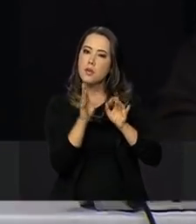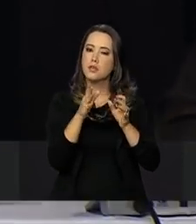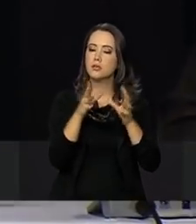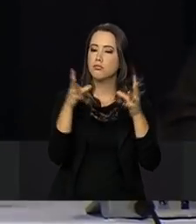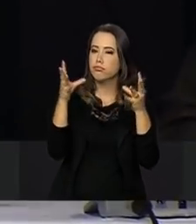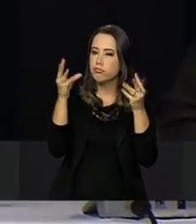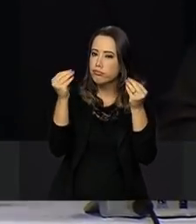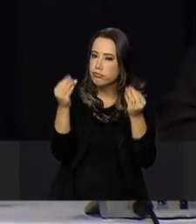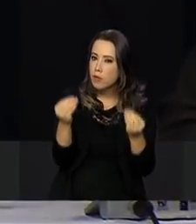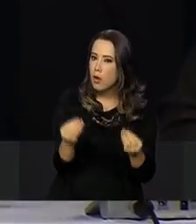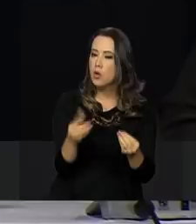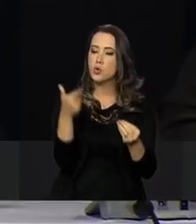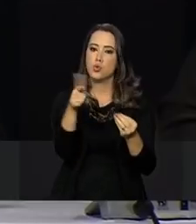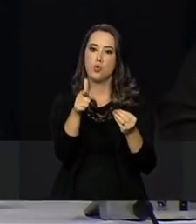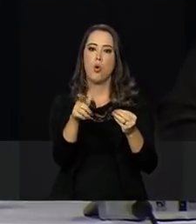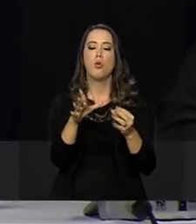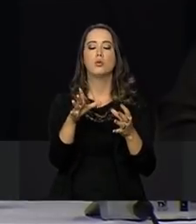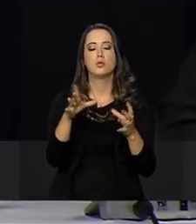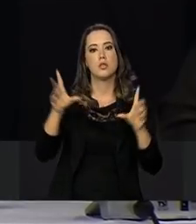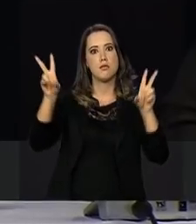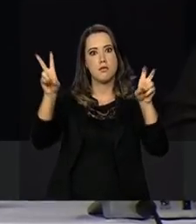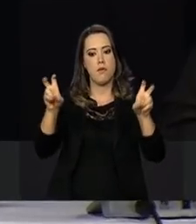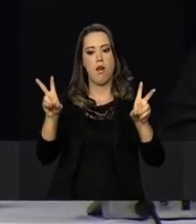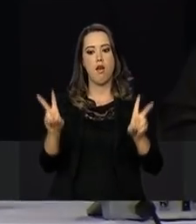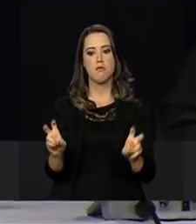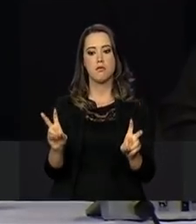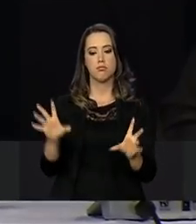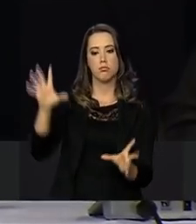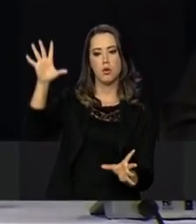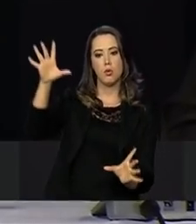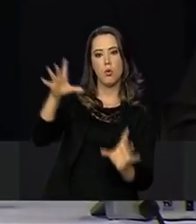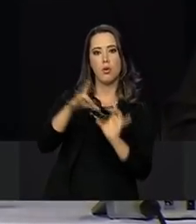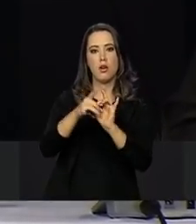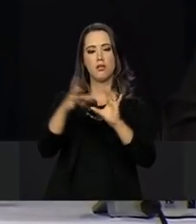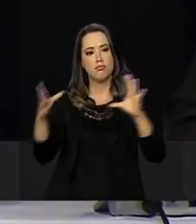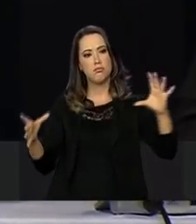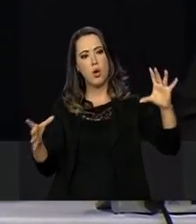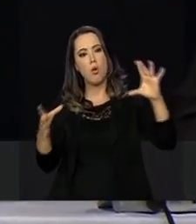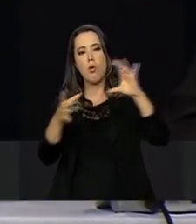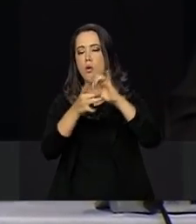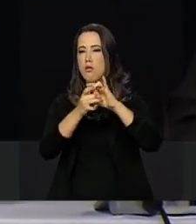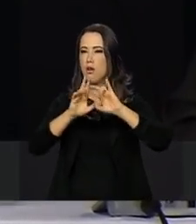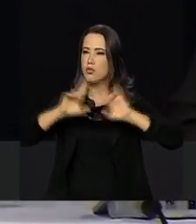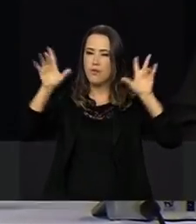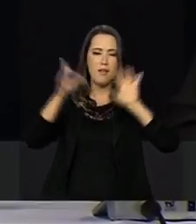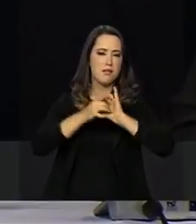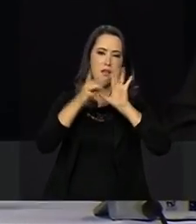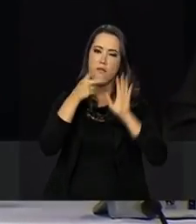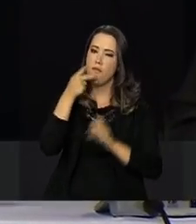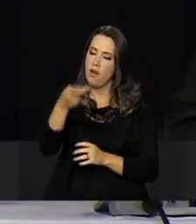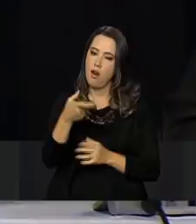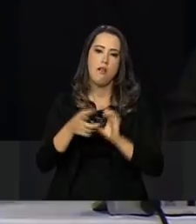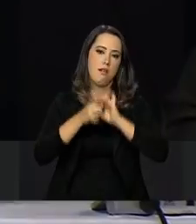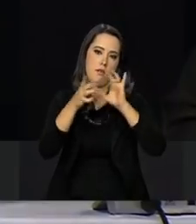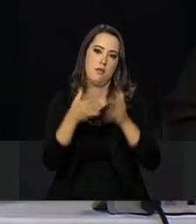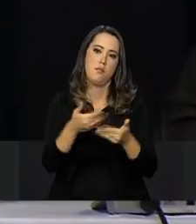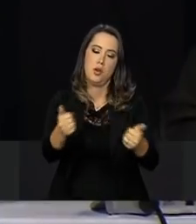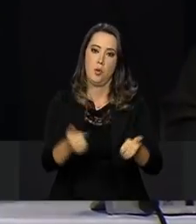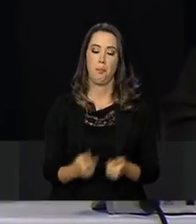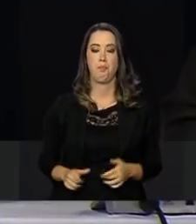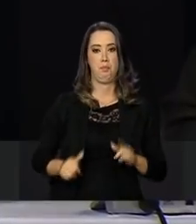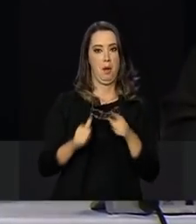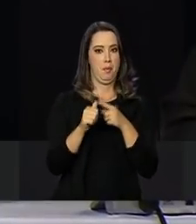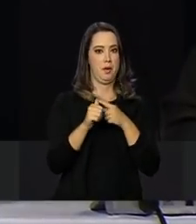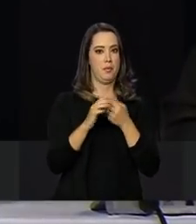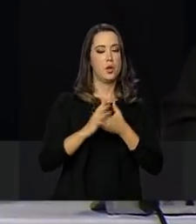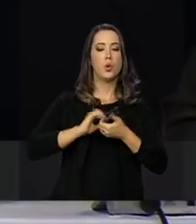a formatação e a formulação de outras frases. E o primeiro registro que eu quero fazer, ao cumprimentar o Raul Jungmann, é que ele está